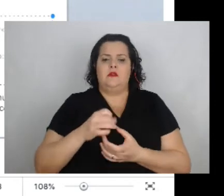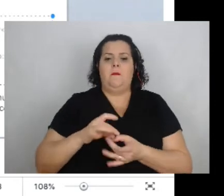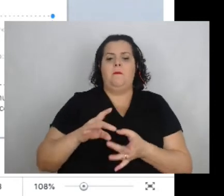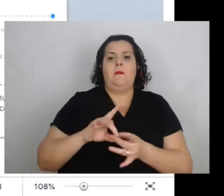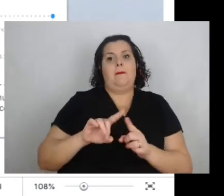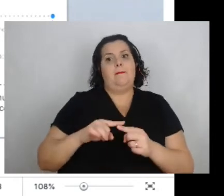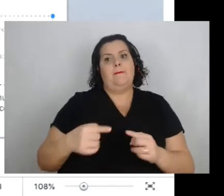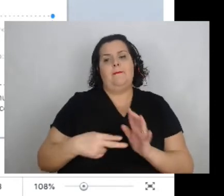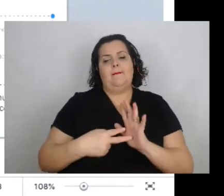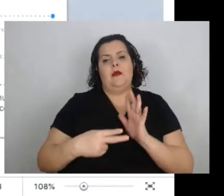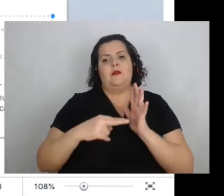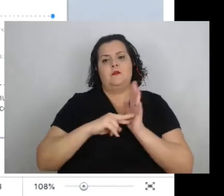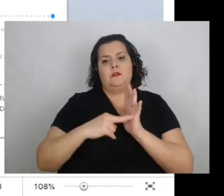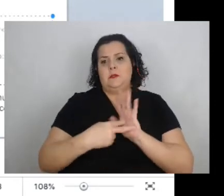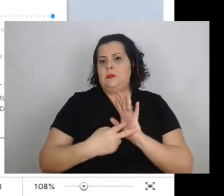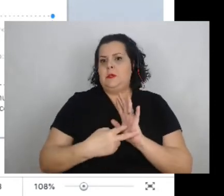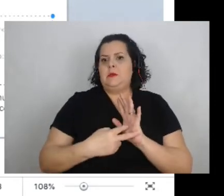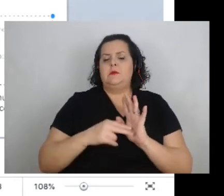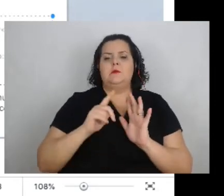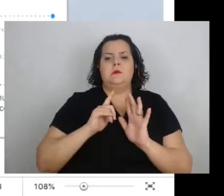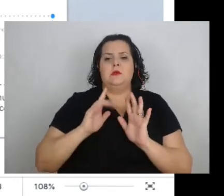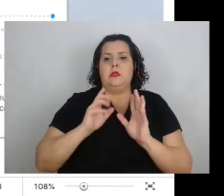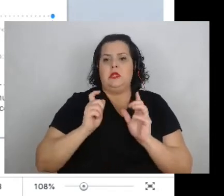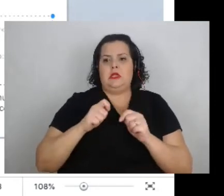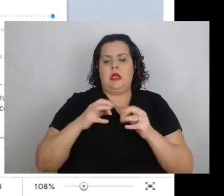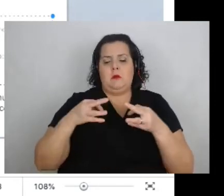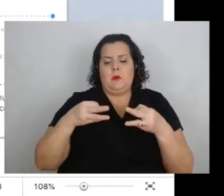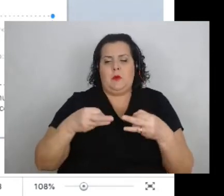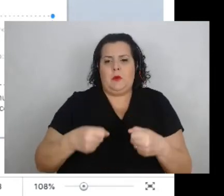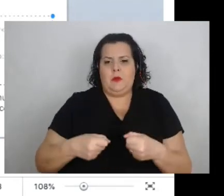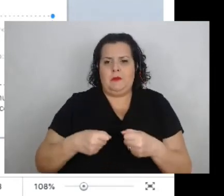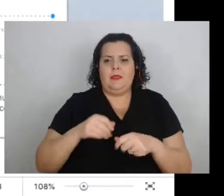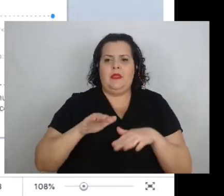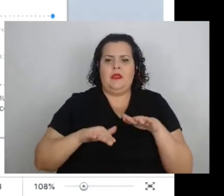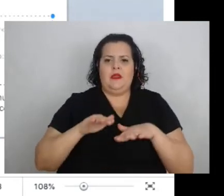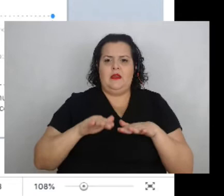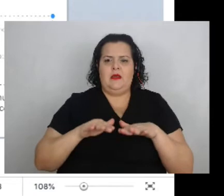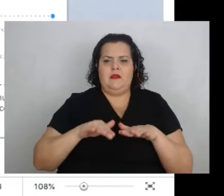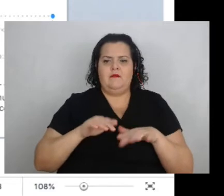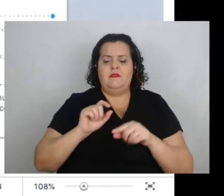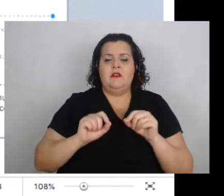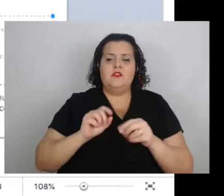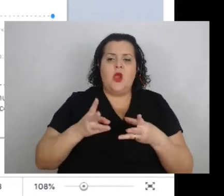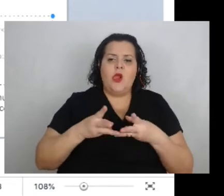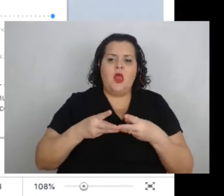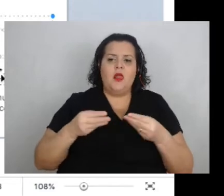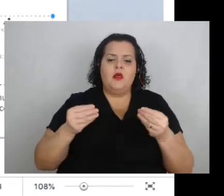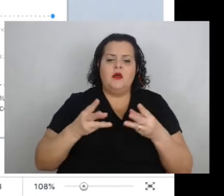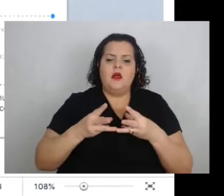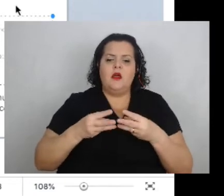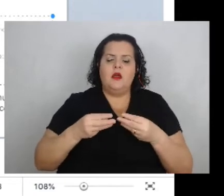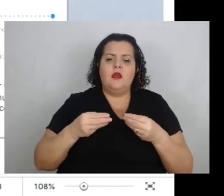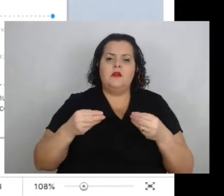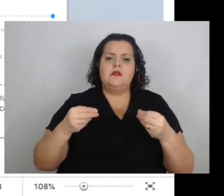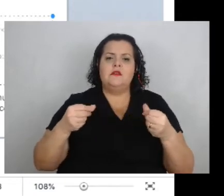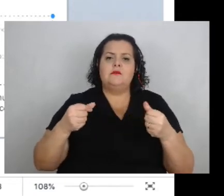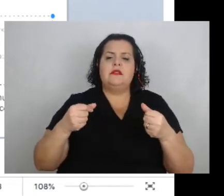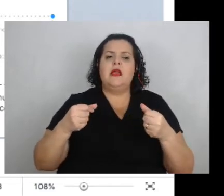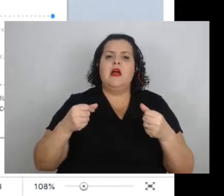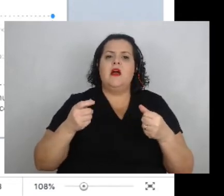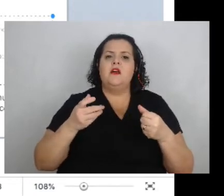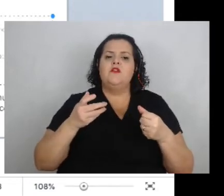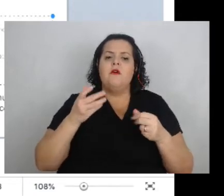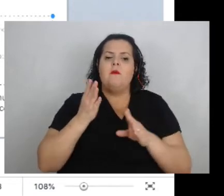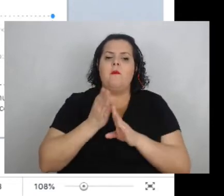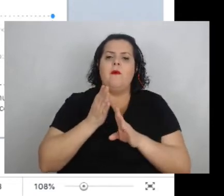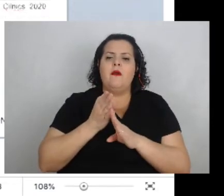grande número de amostras. Na bula, muitas vezes fala que esses testes têm uma sensibilidade alta e vários estudos mostram